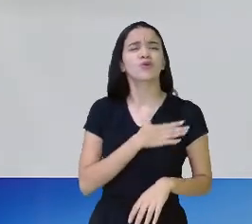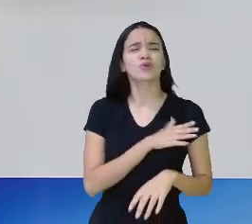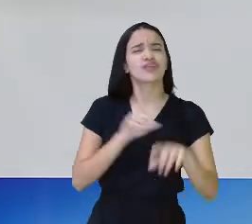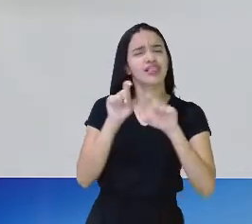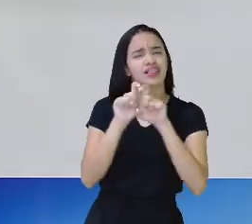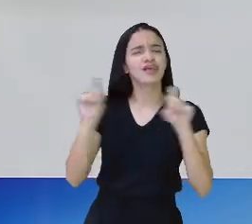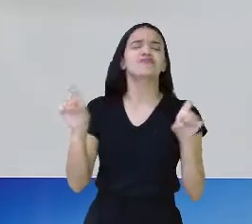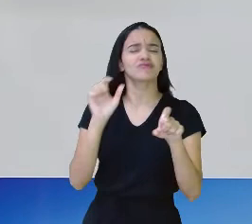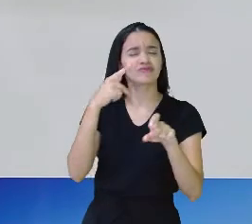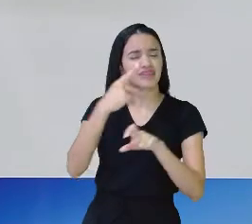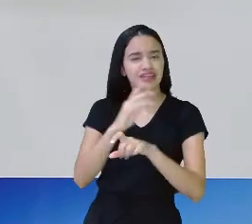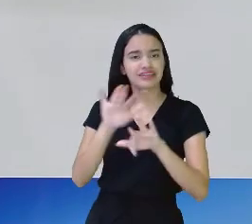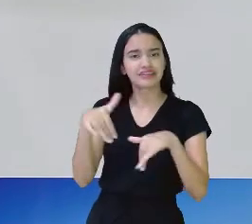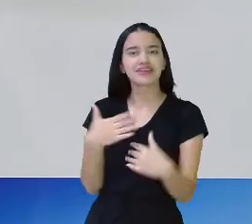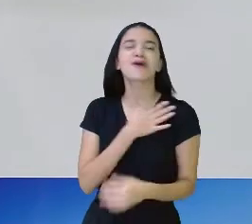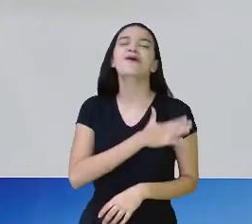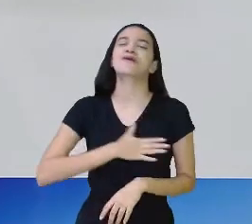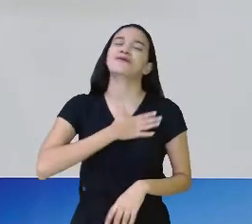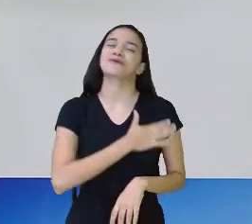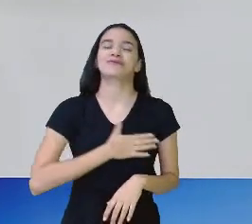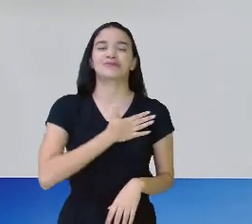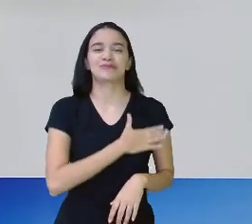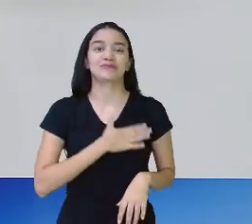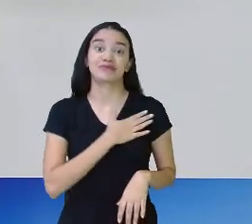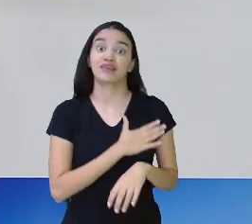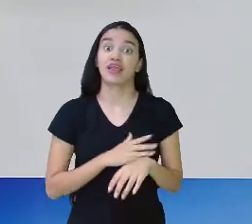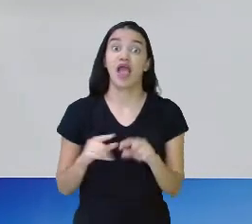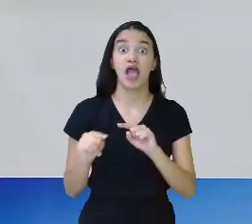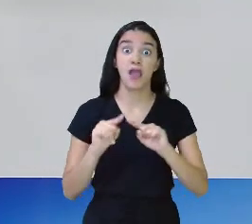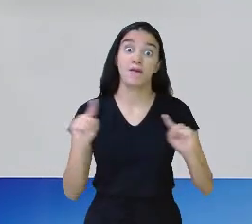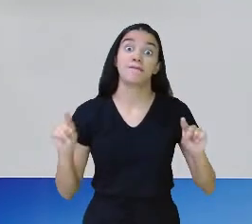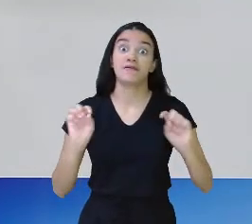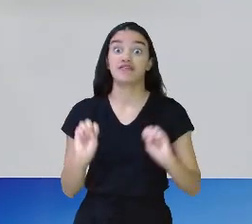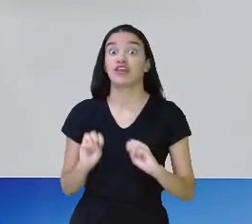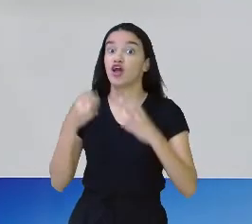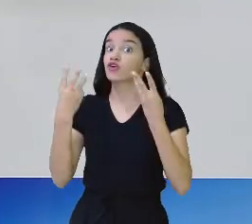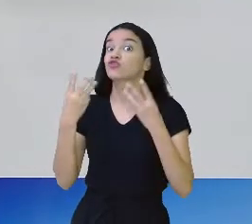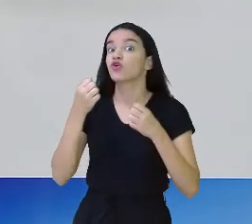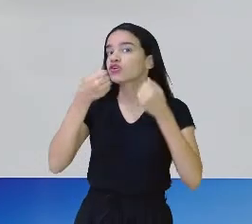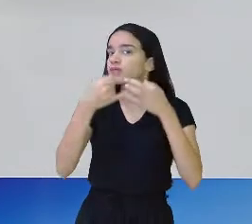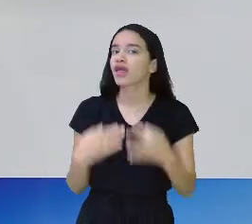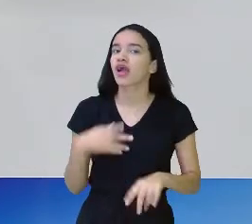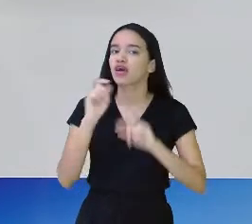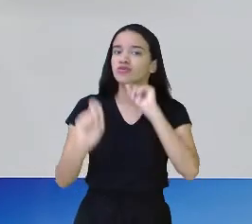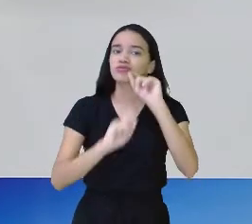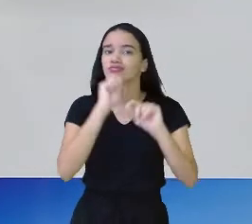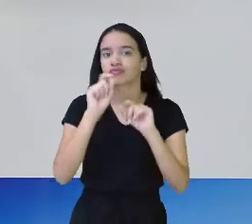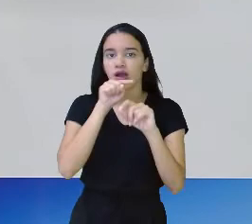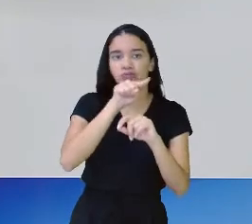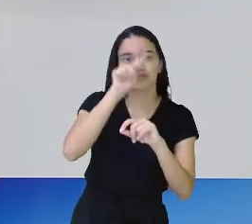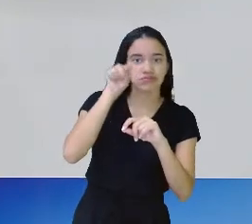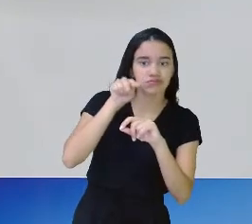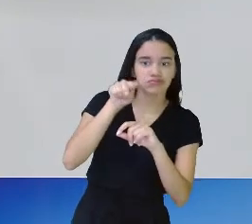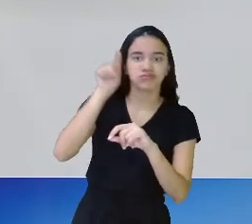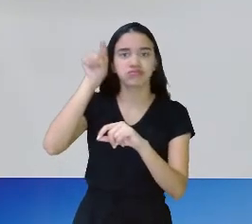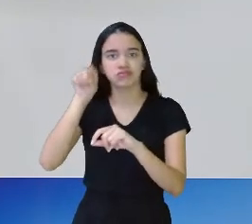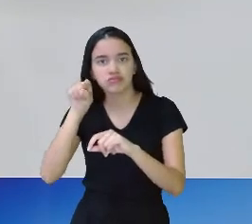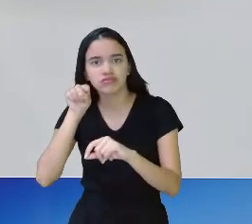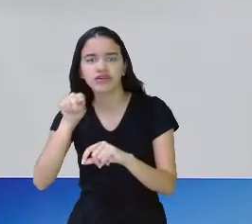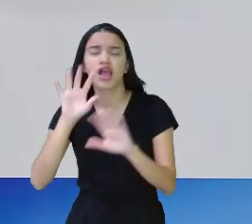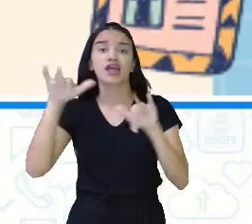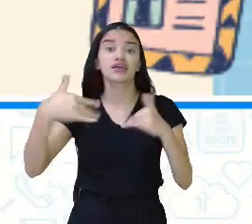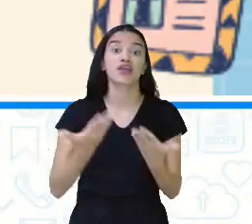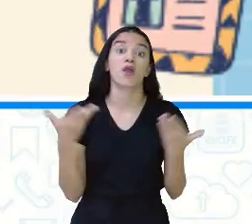frase, gostei muito dessa frase. Mas vamos dar um show falando sobre o quê? Sinais de pontuação, que é o nosso